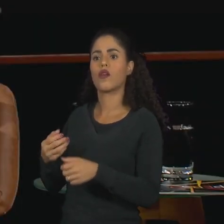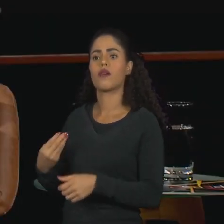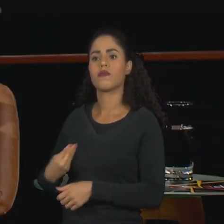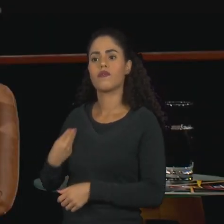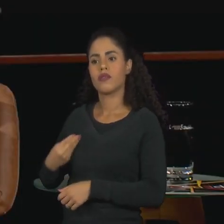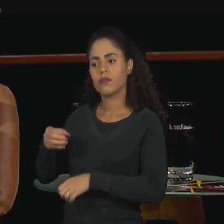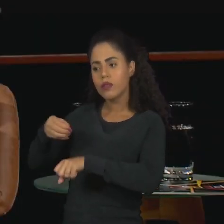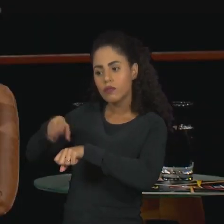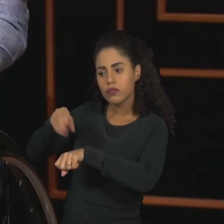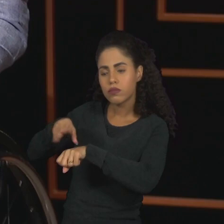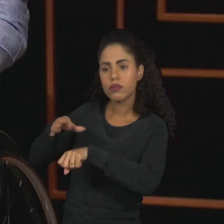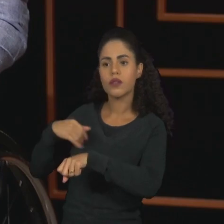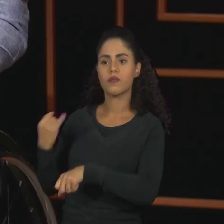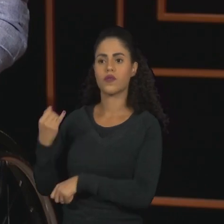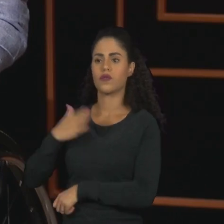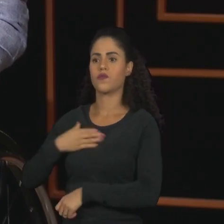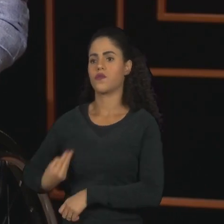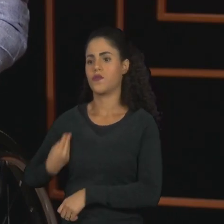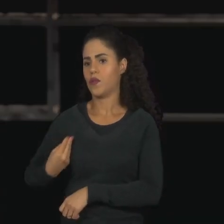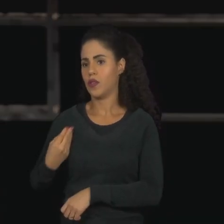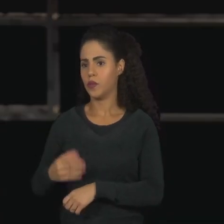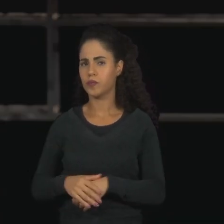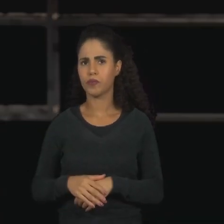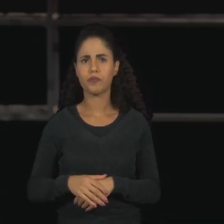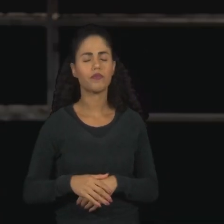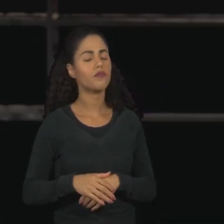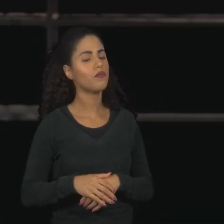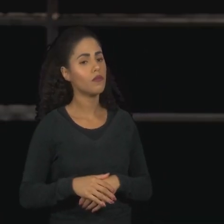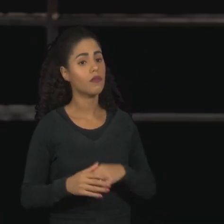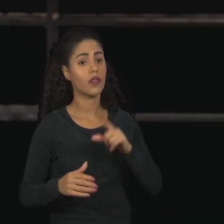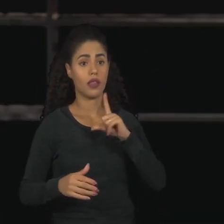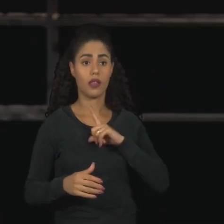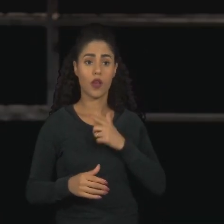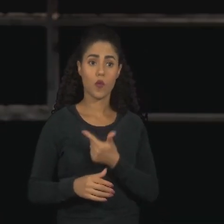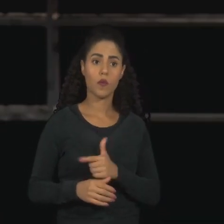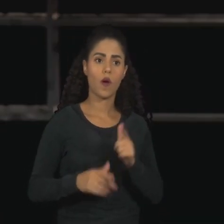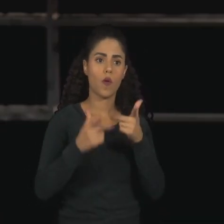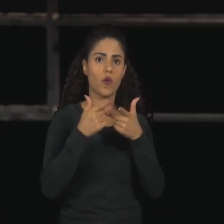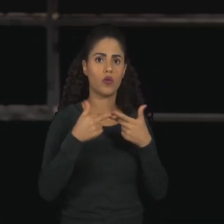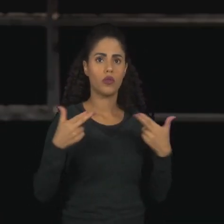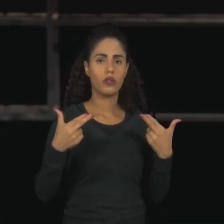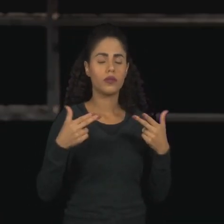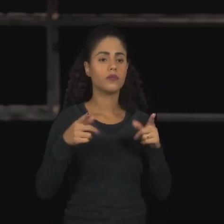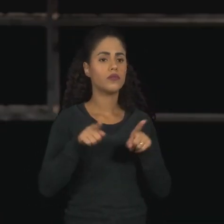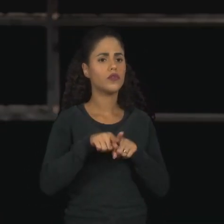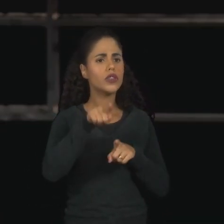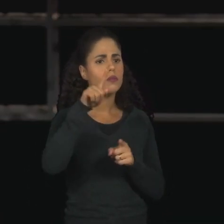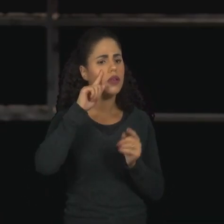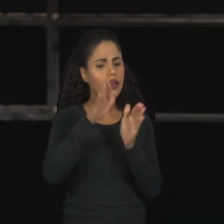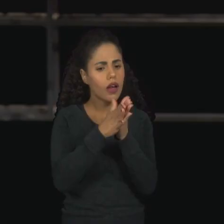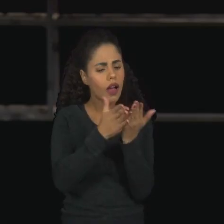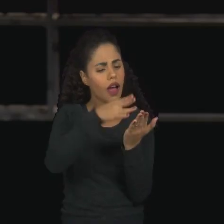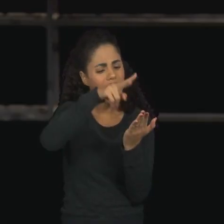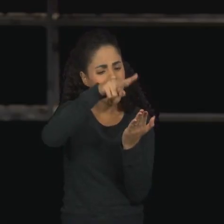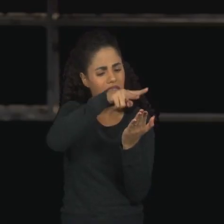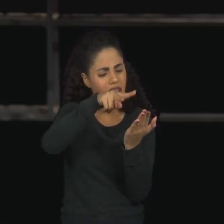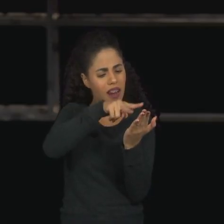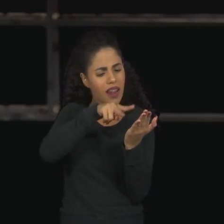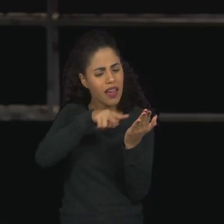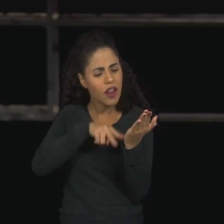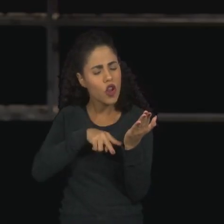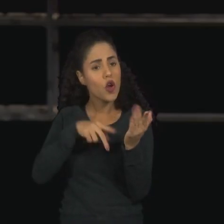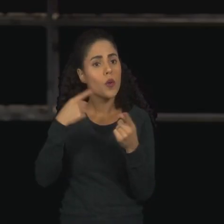Foi um camarada muito importante nesse sentido. Agora, tem um outro fator. Será que você também não começou a ler bastante porque você